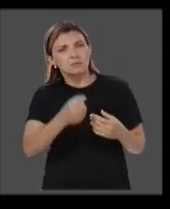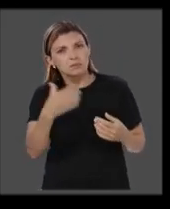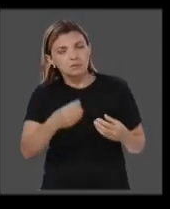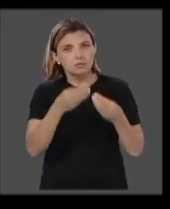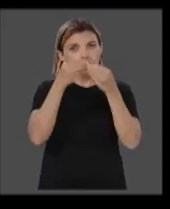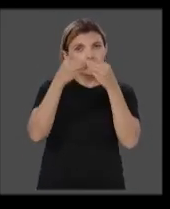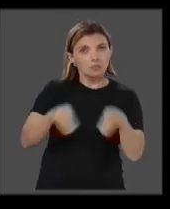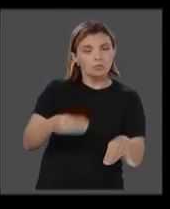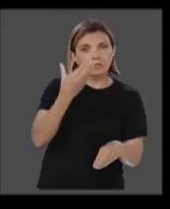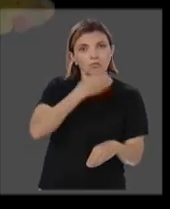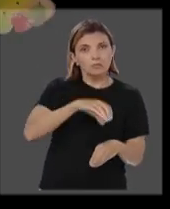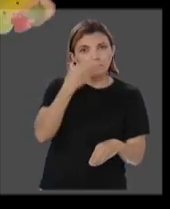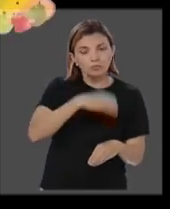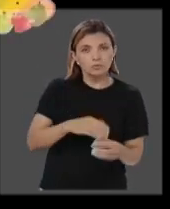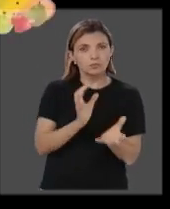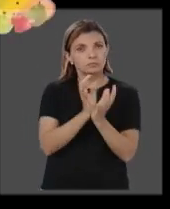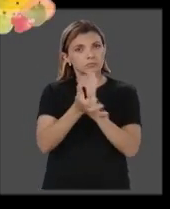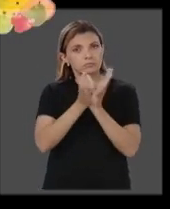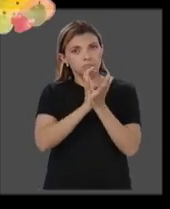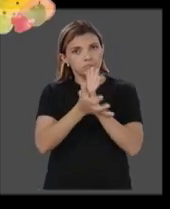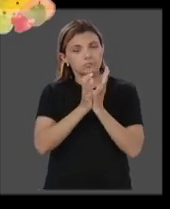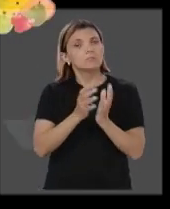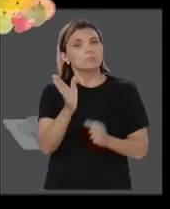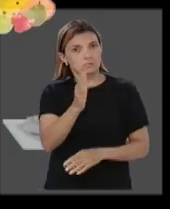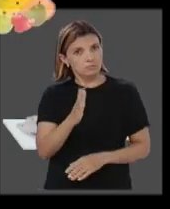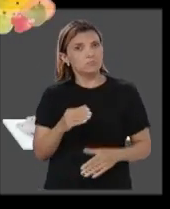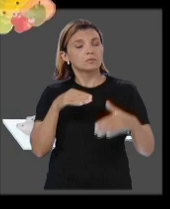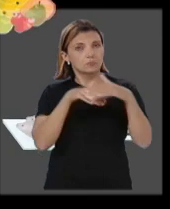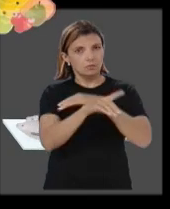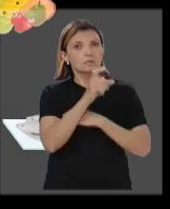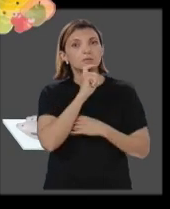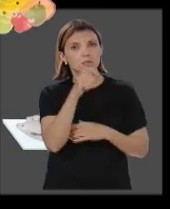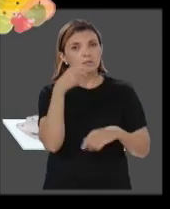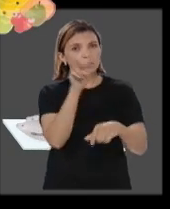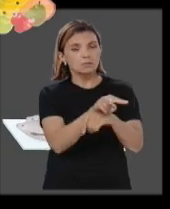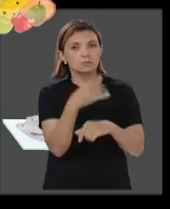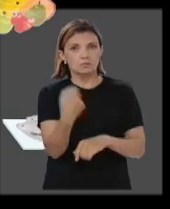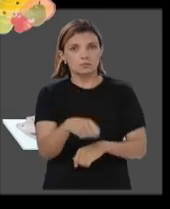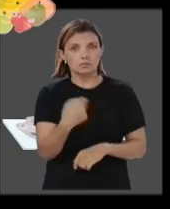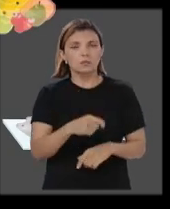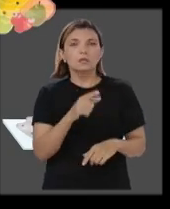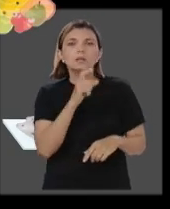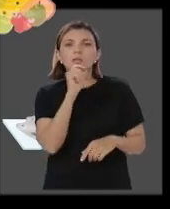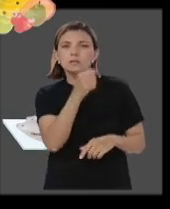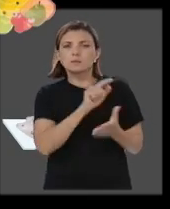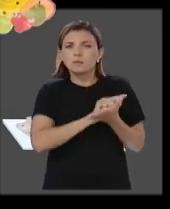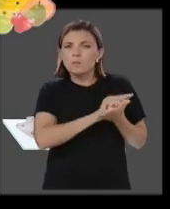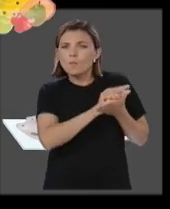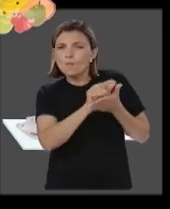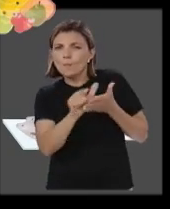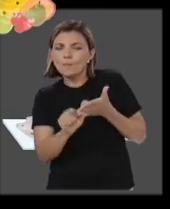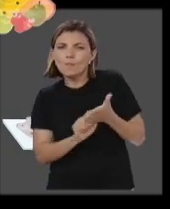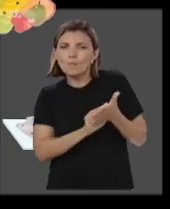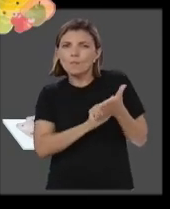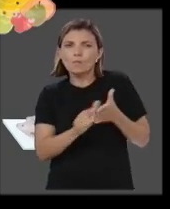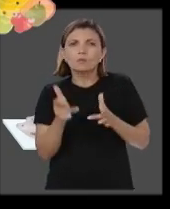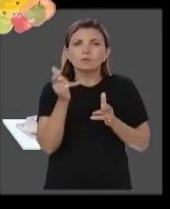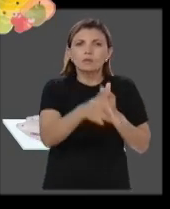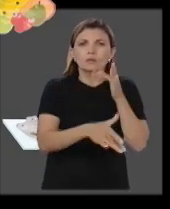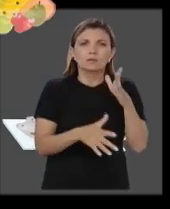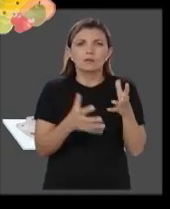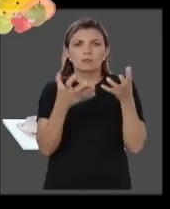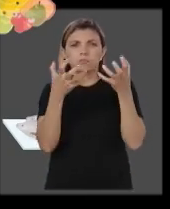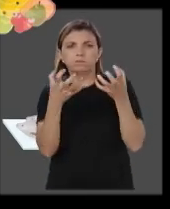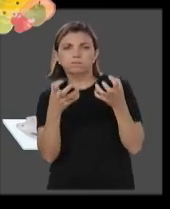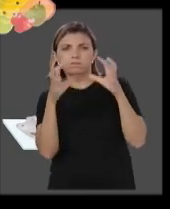de leite, ovos, frutas, hortaliças e os peixes. Mas atenção, a geladeira tem que estar limpa e não pode